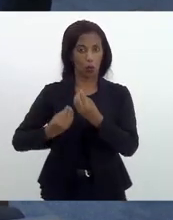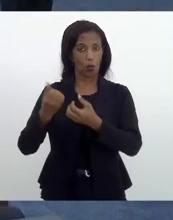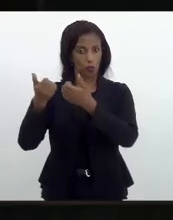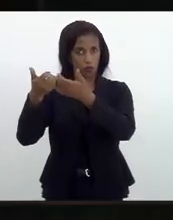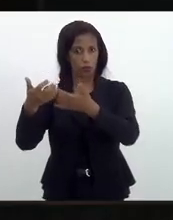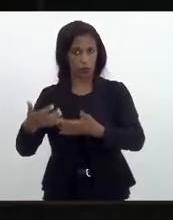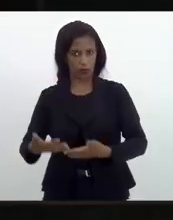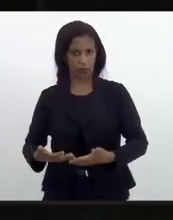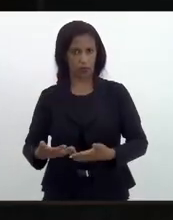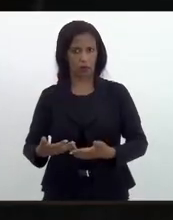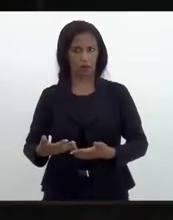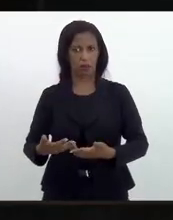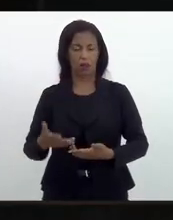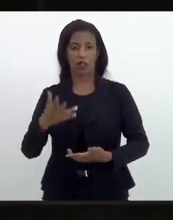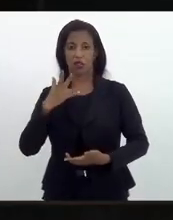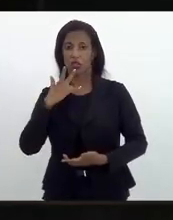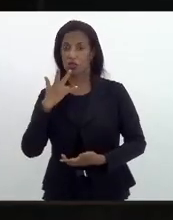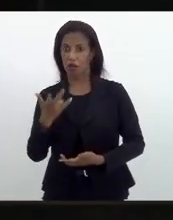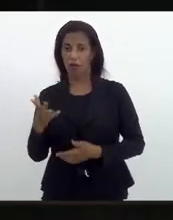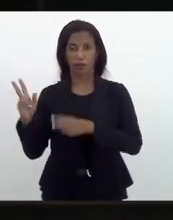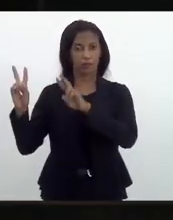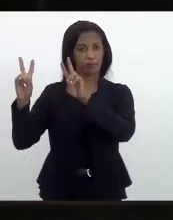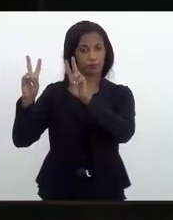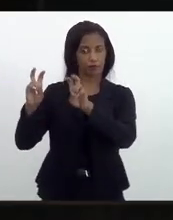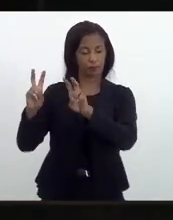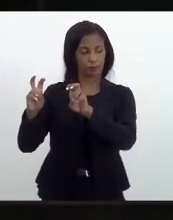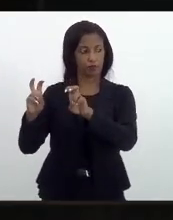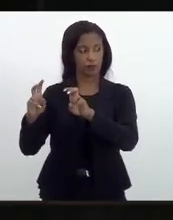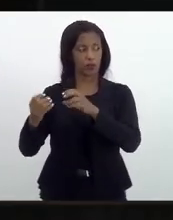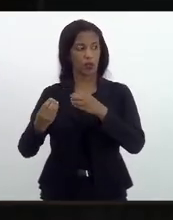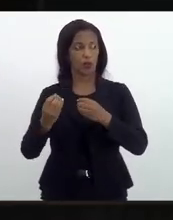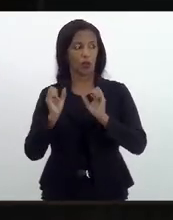enfrentou essa questão e o que a gente pode falar